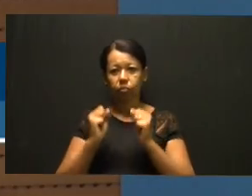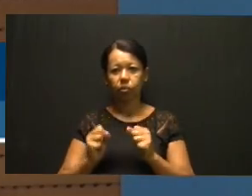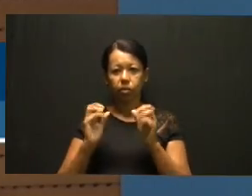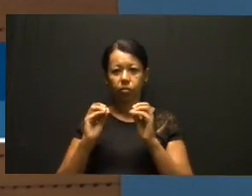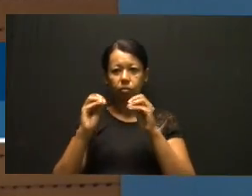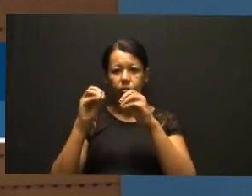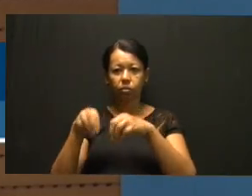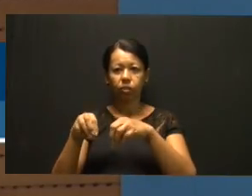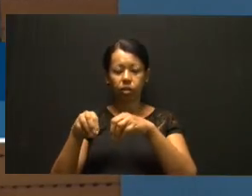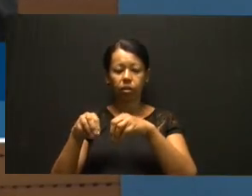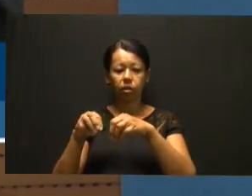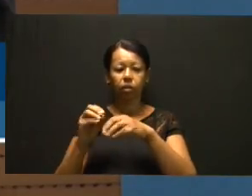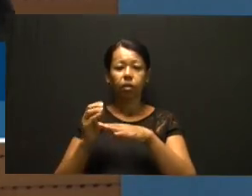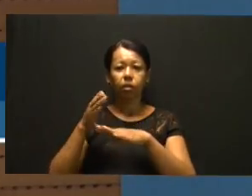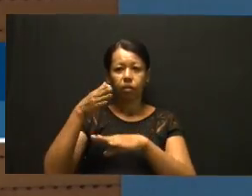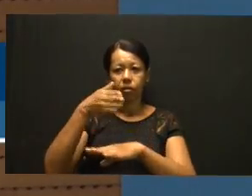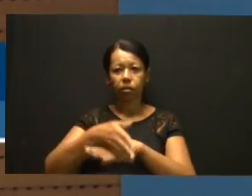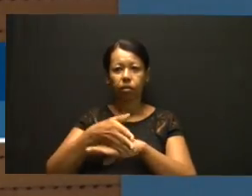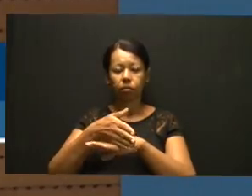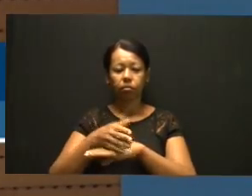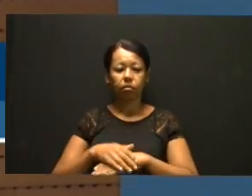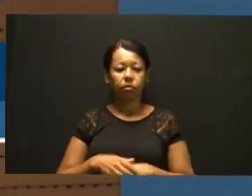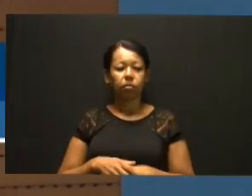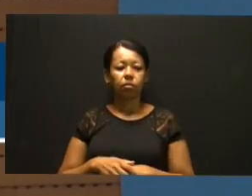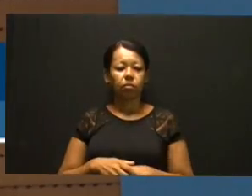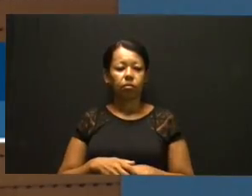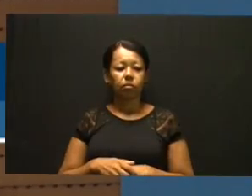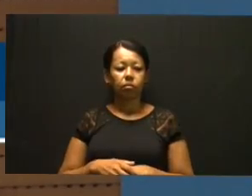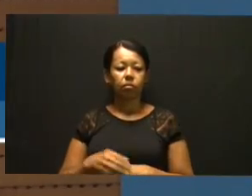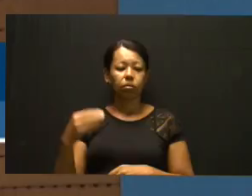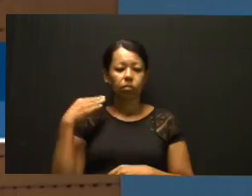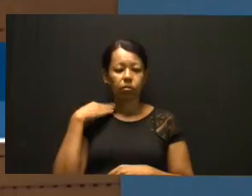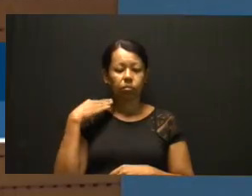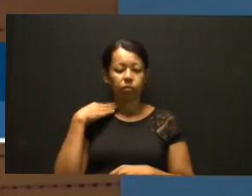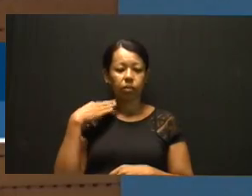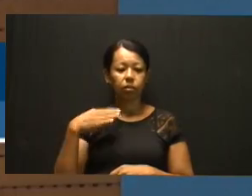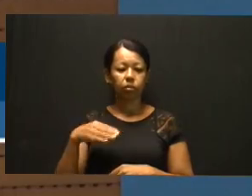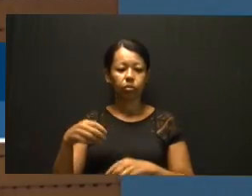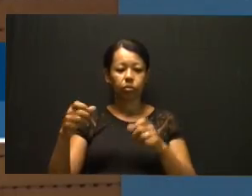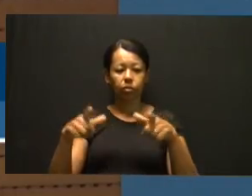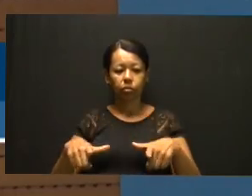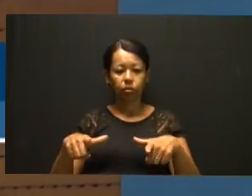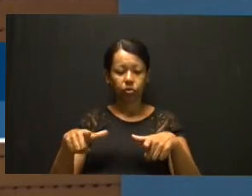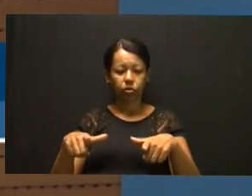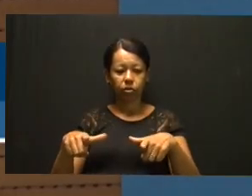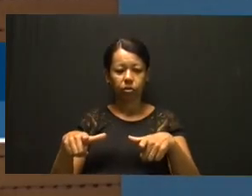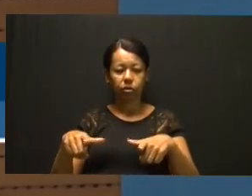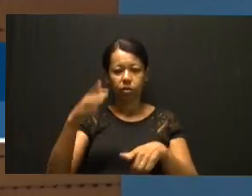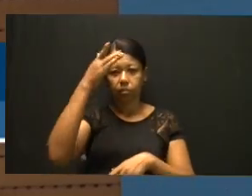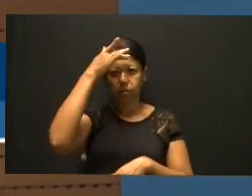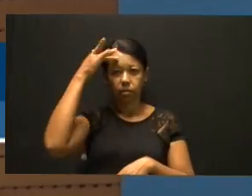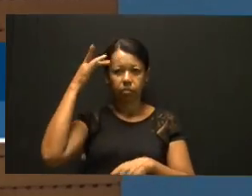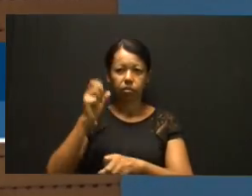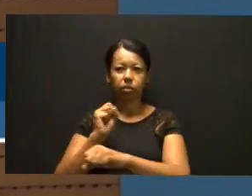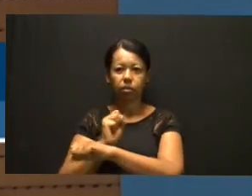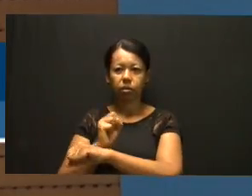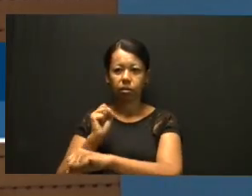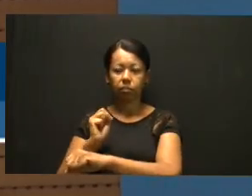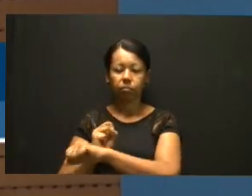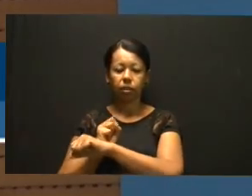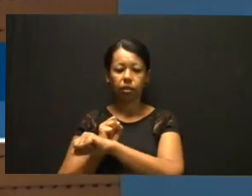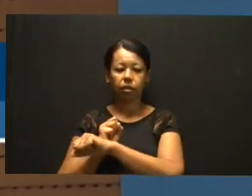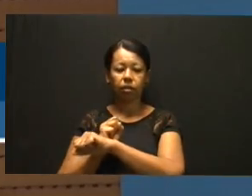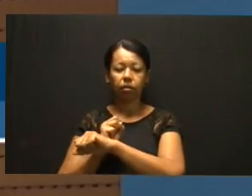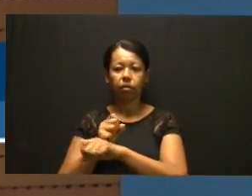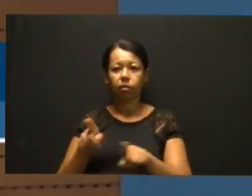instalar dentro do banco onde o cliente ele espera ali também no setor do banco